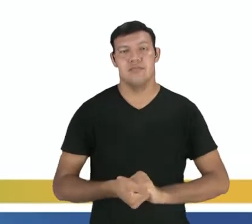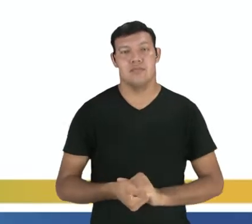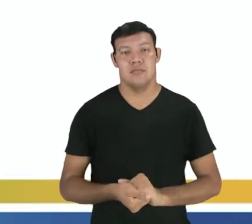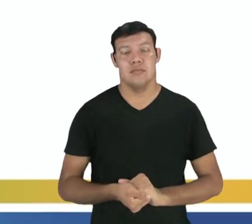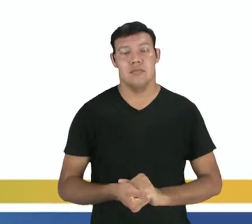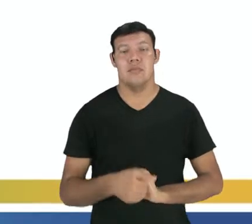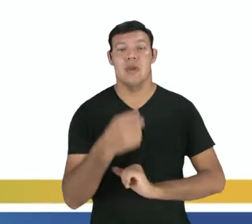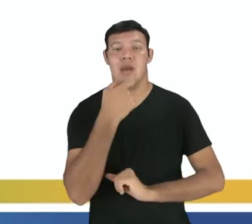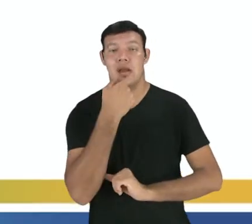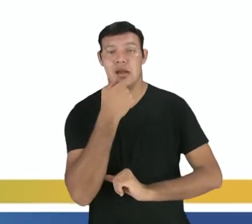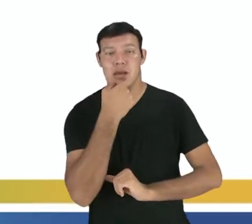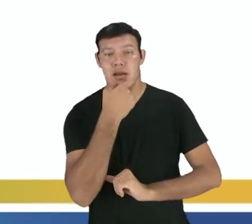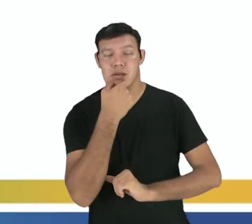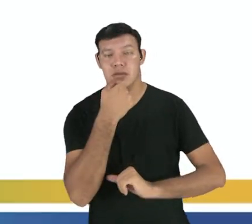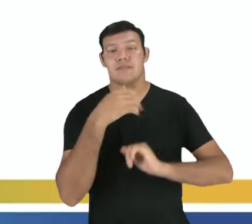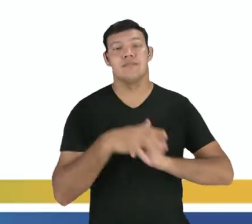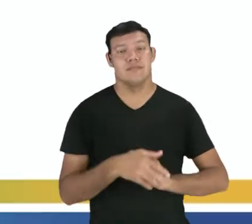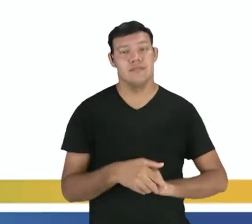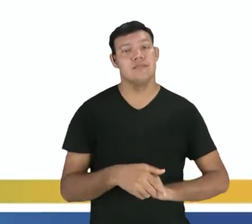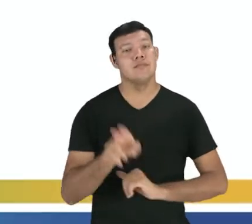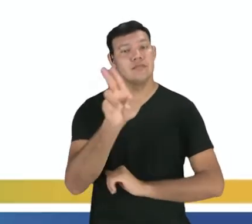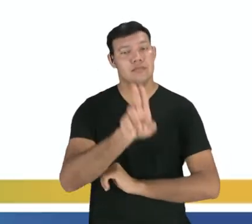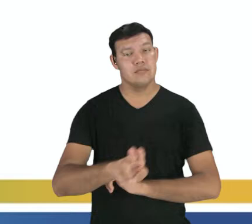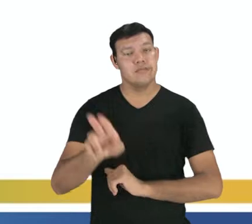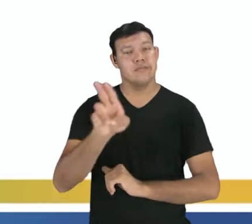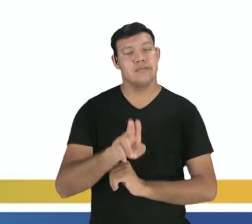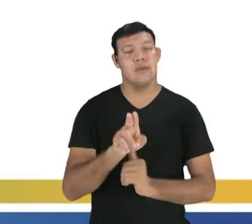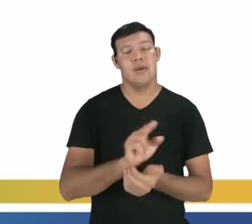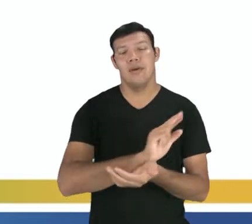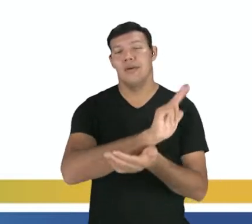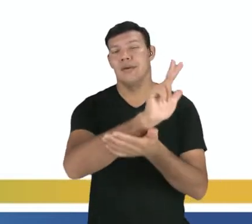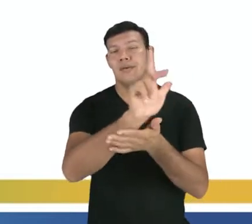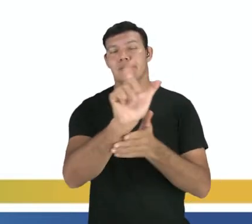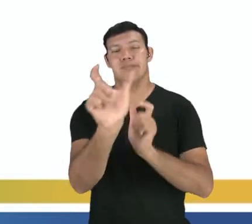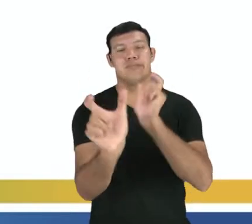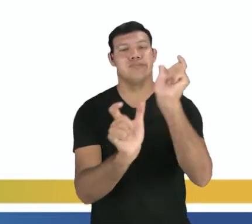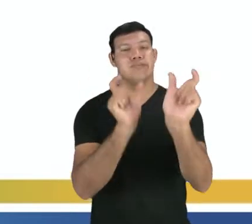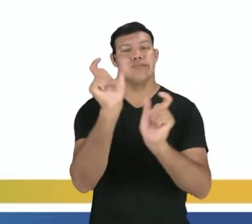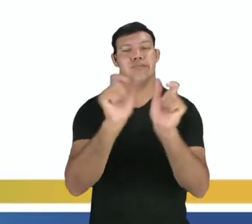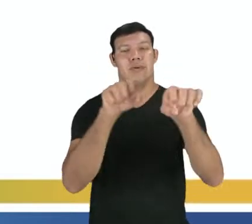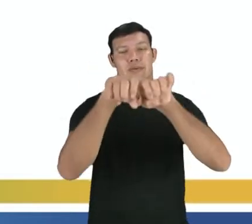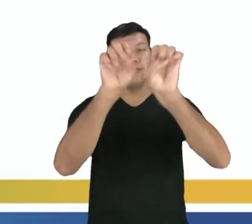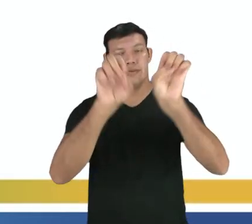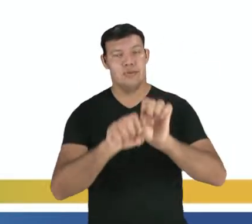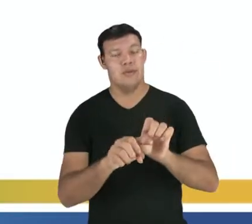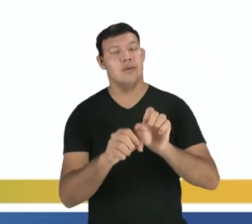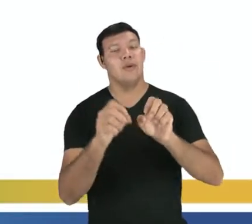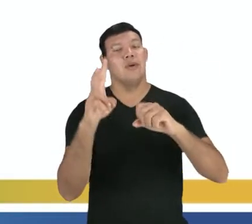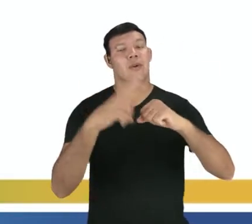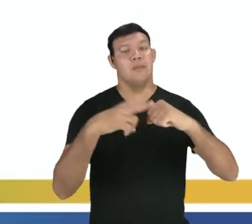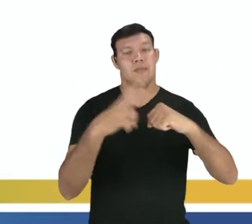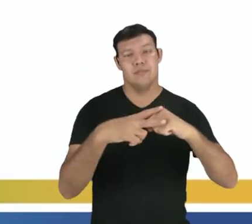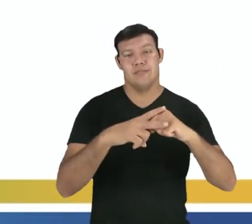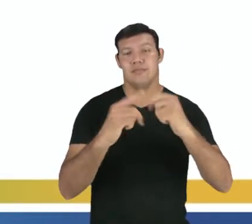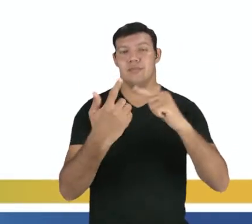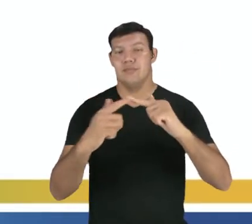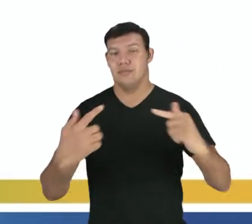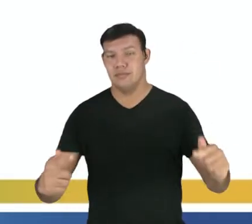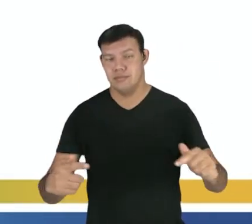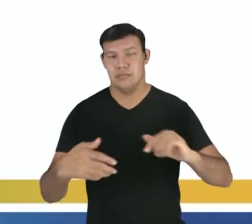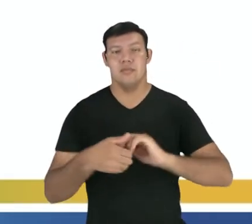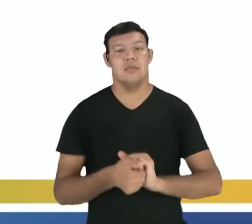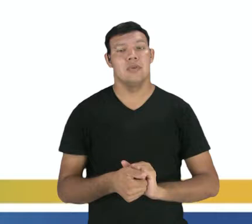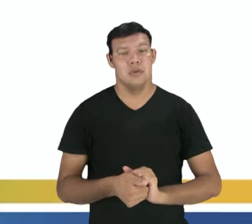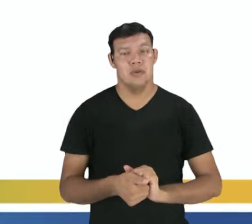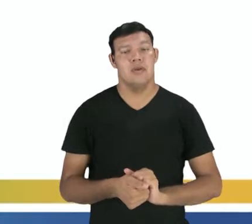Em língua inglesa, nós podemos utilizar diferentes palavras e estruturas verbais, gramaticais, para falar